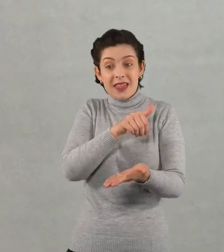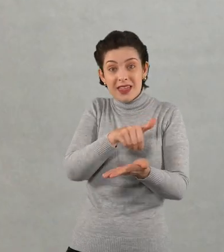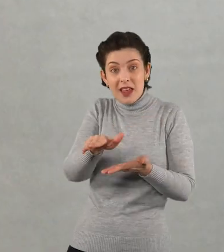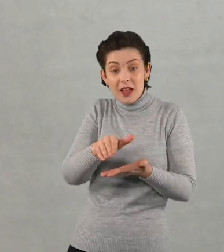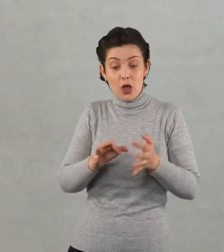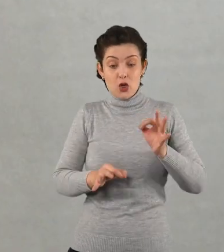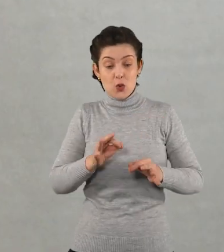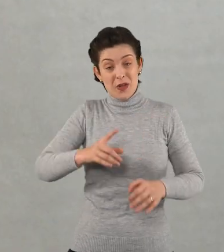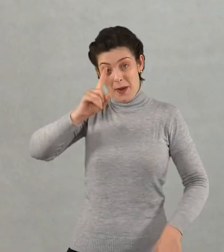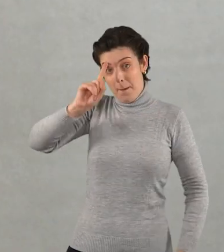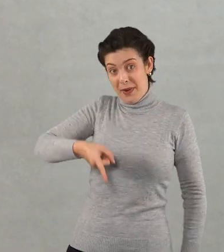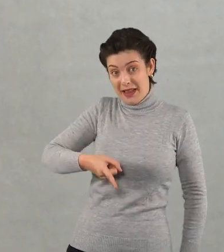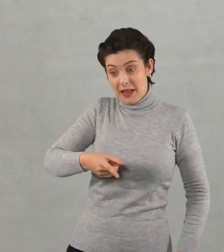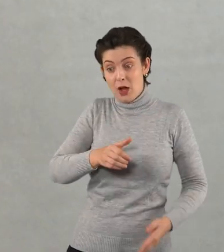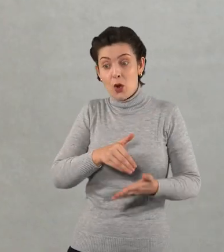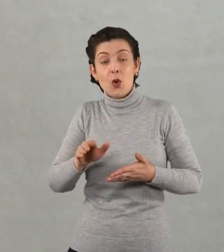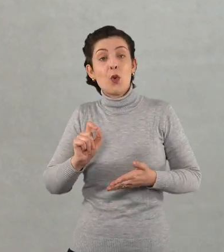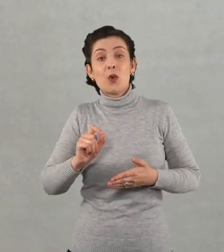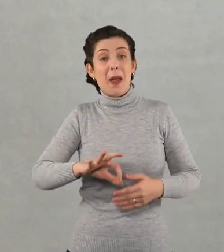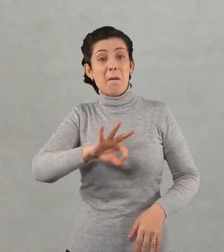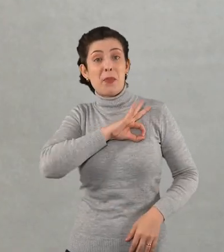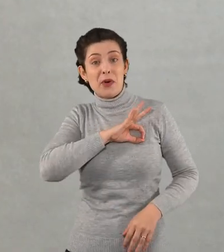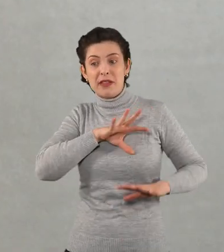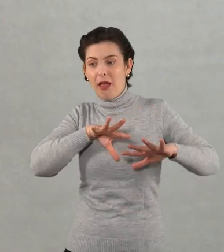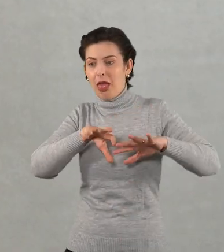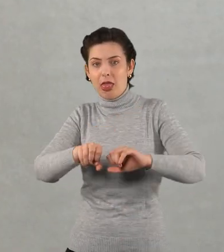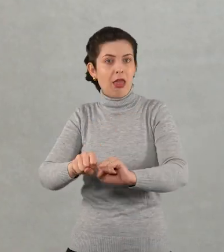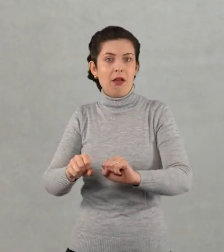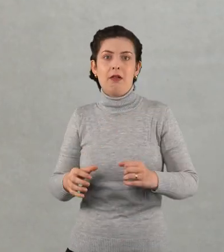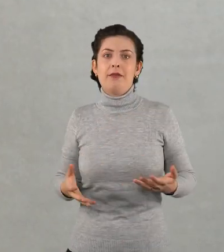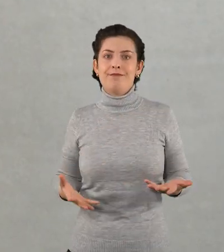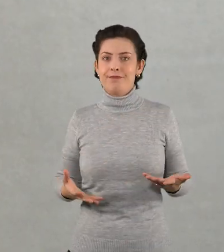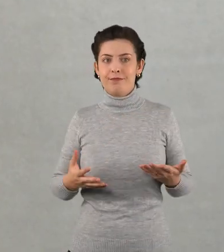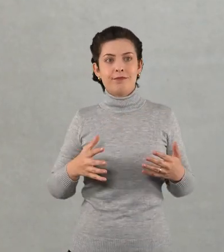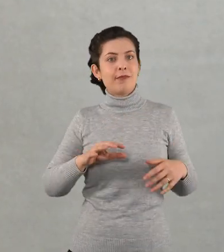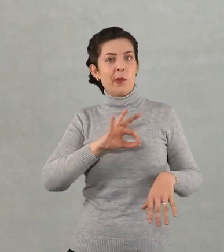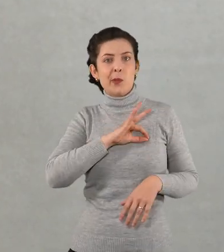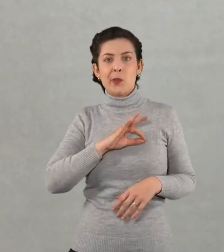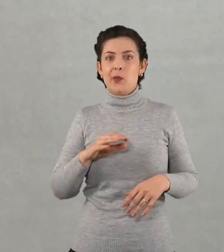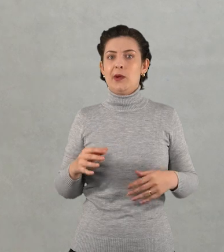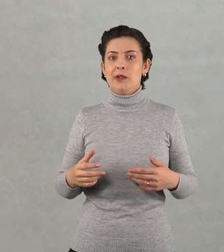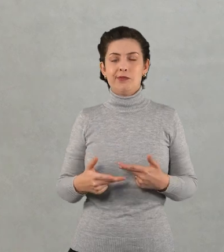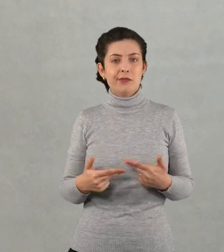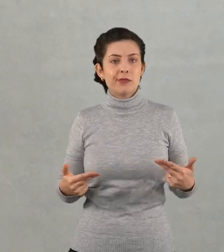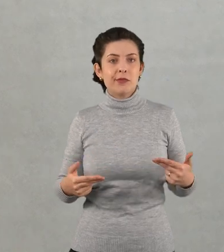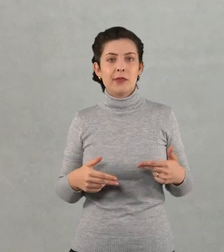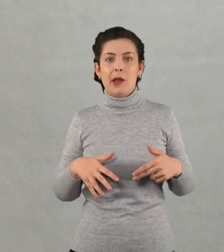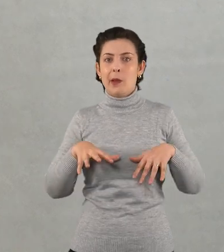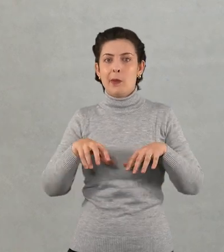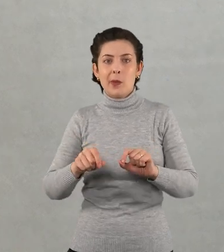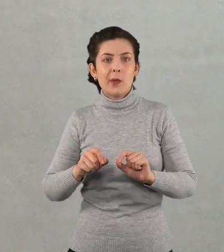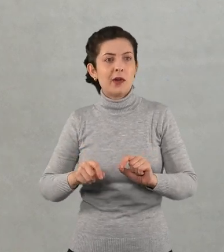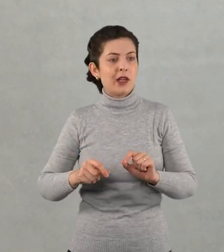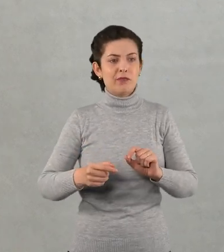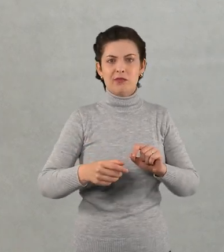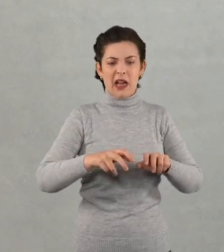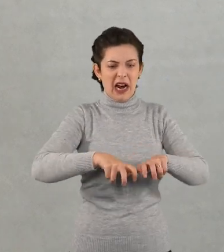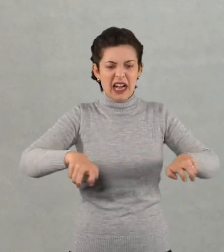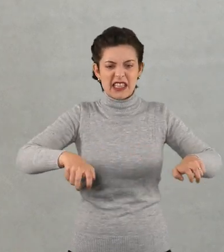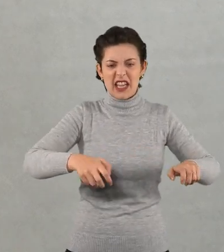nós. Porque no momento que houver um despejo que o juiz autorizar, vai vir na polícia militar